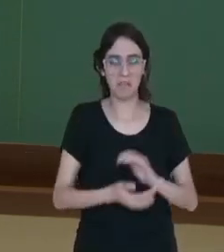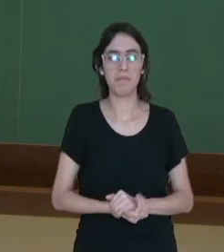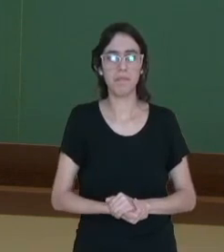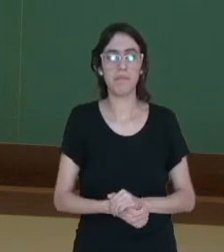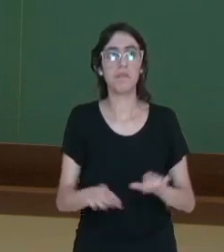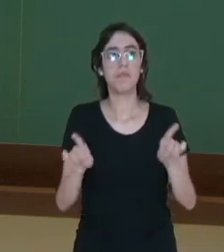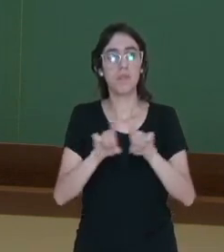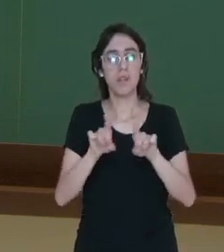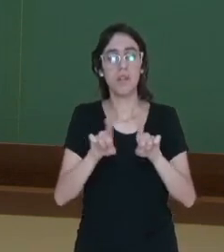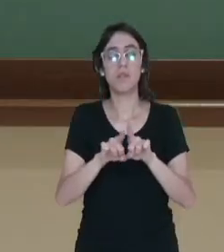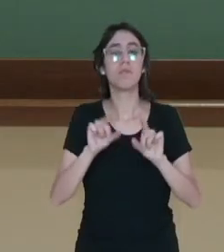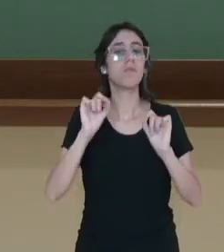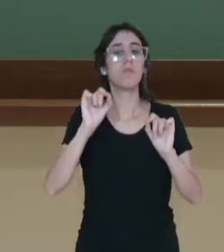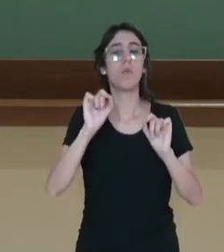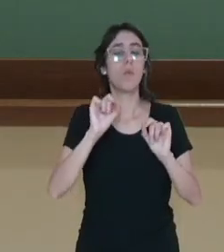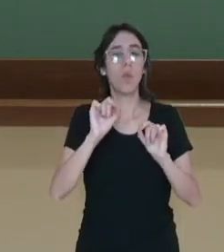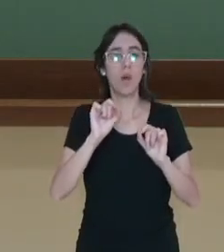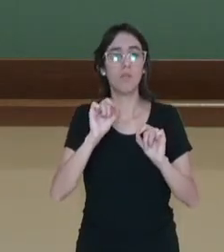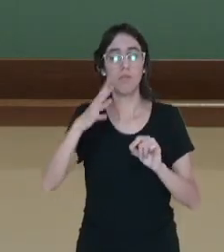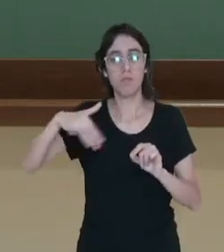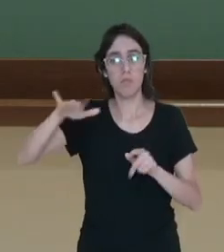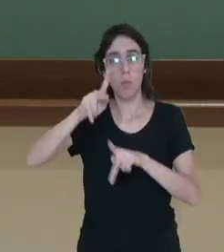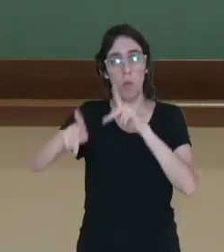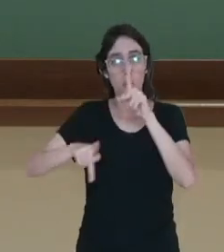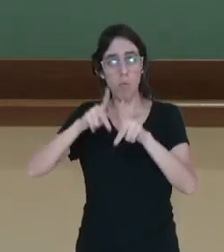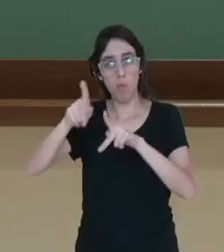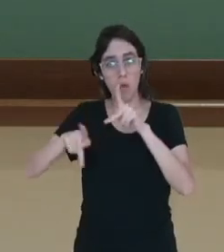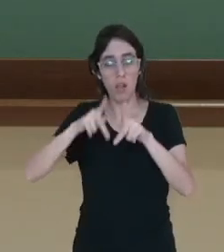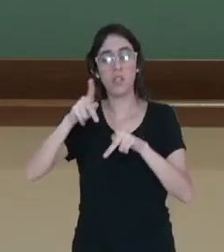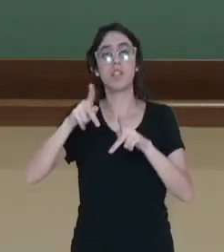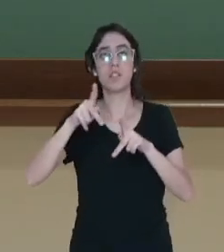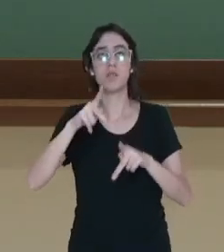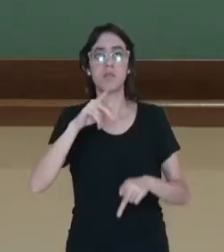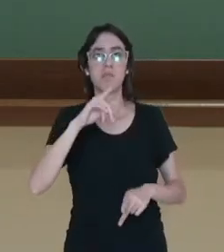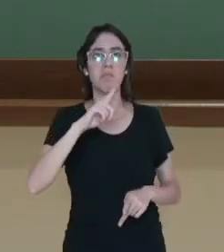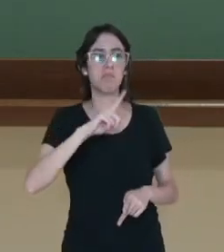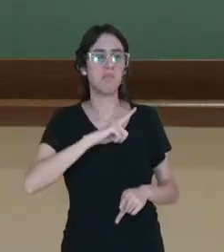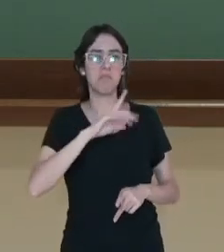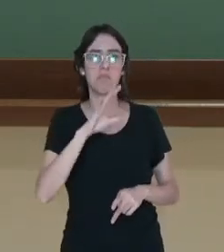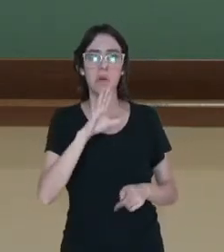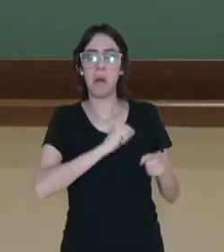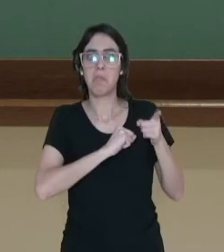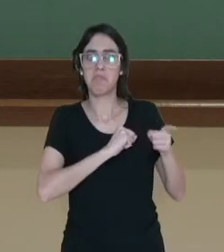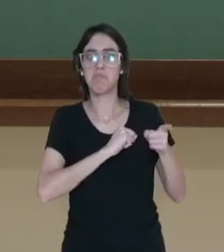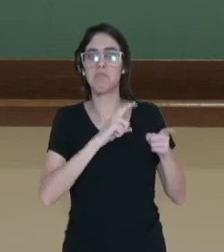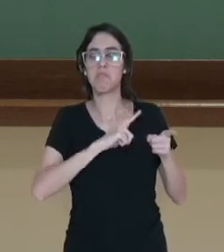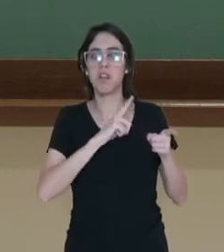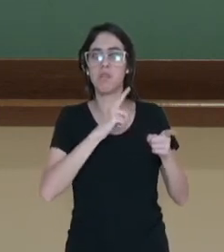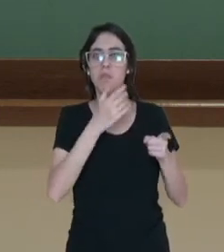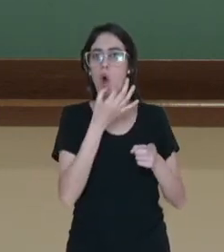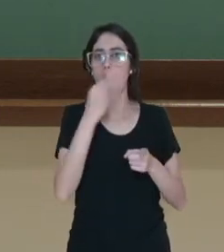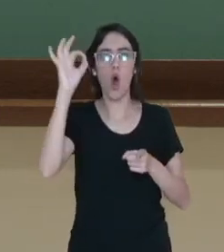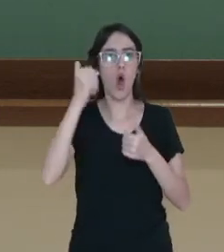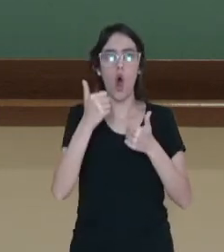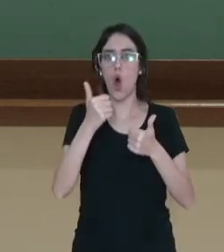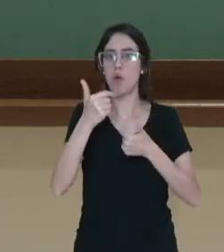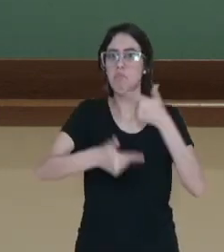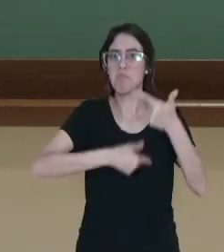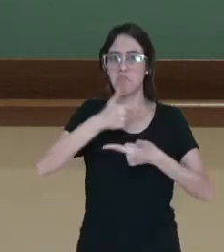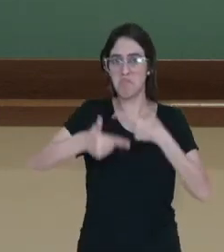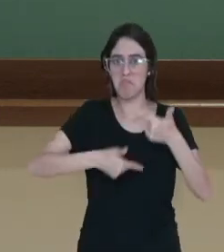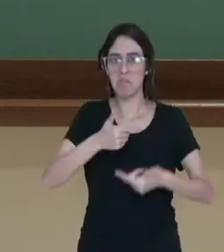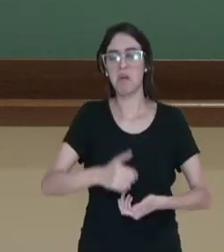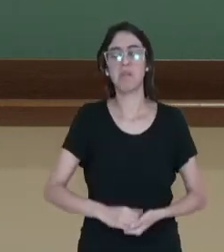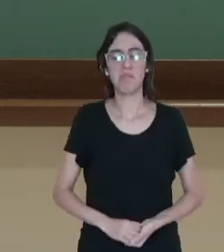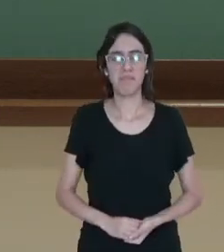disso, foi destaque a aprovação popular recorde ao final do mandato de Lula em 2010.